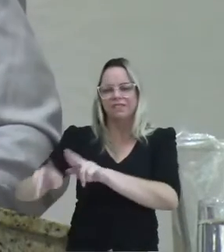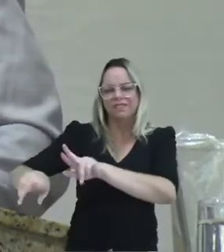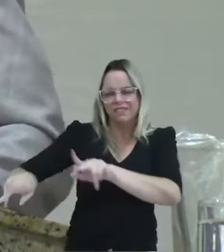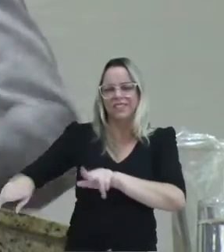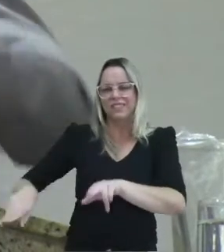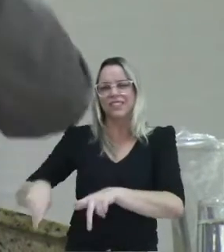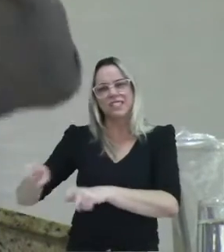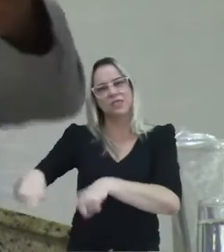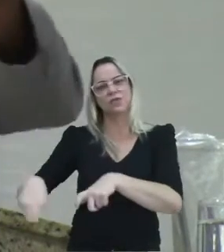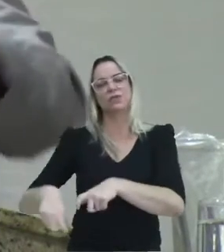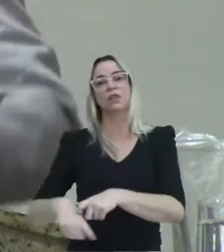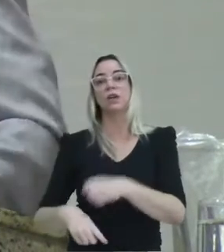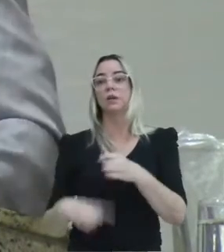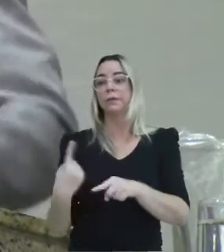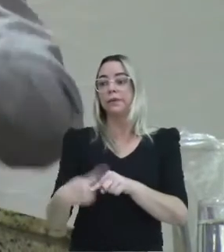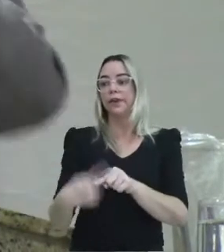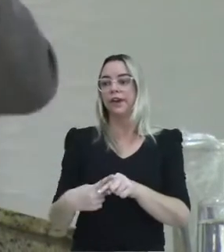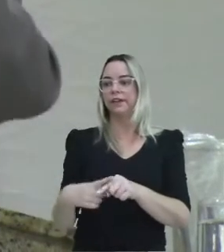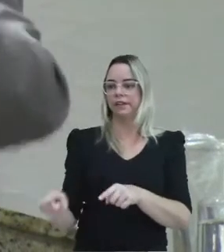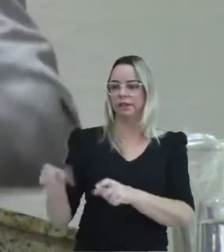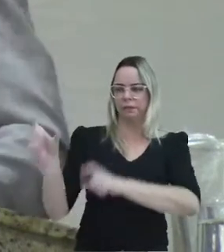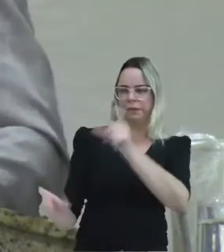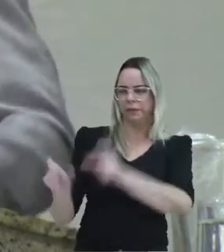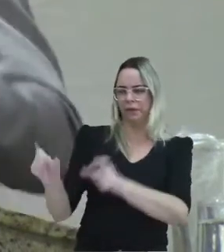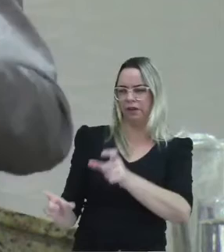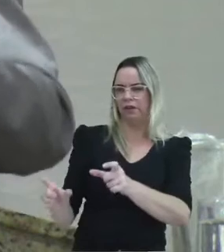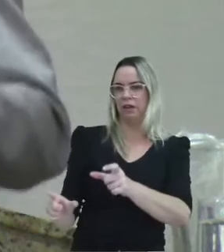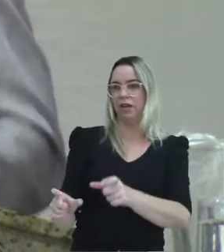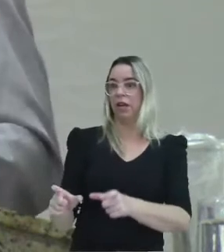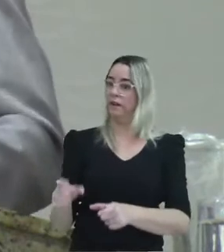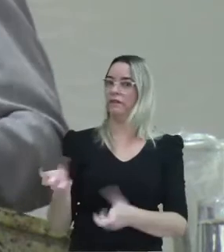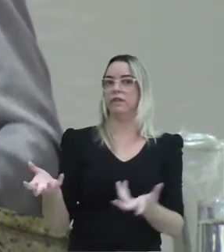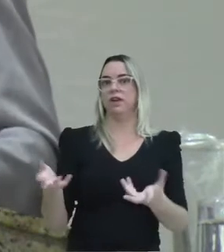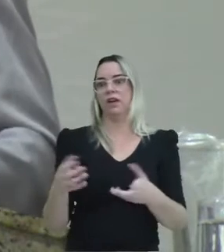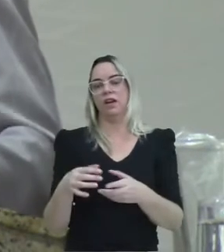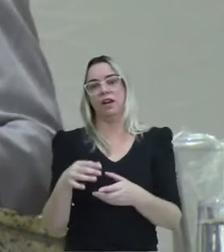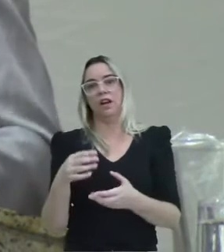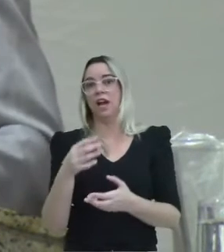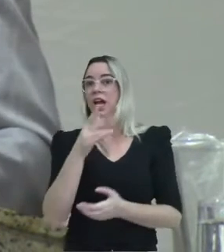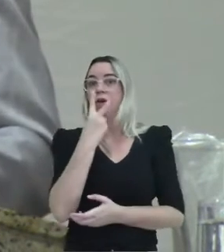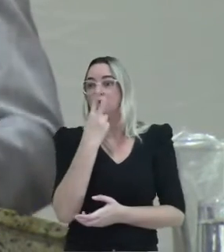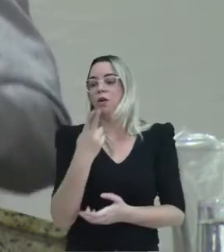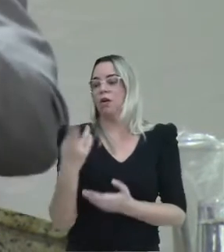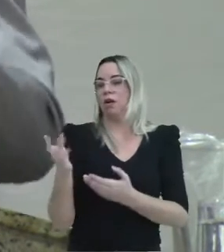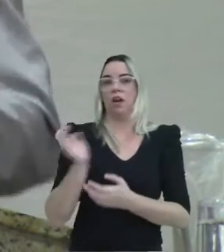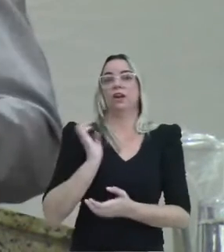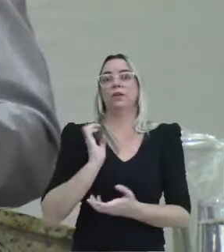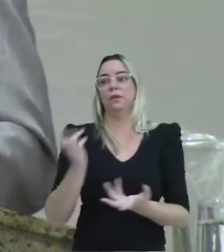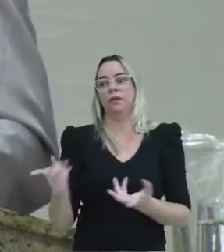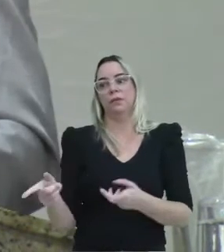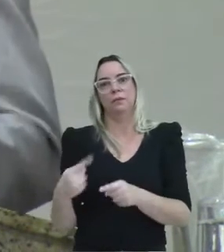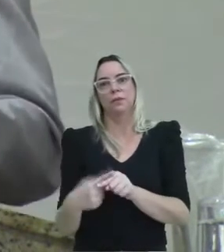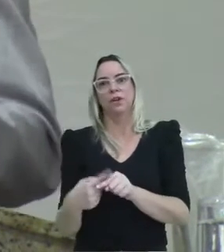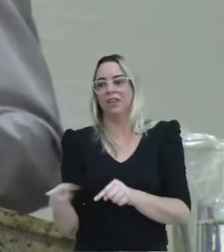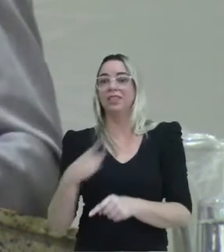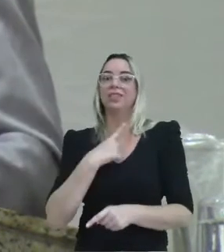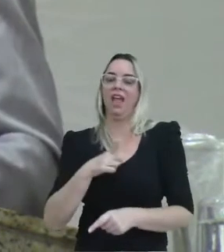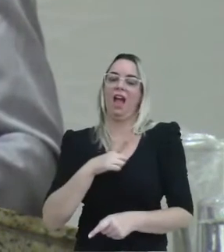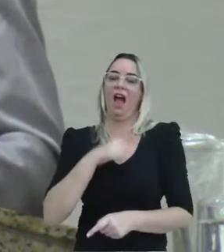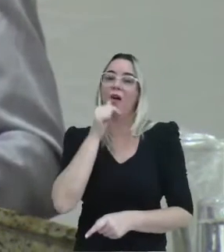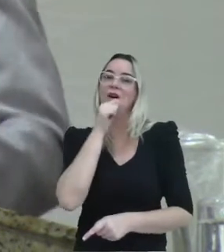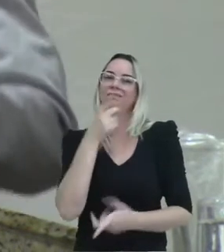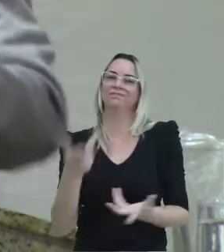do agricultor, é ter água para o homem do campo. Então, eu venho conversando isso com a Marília Reis, com o Eduardo